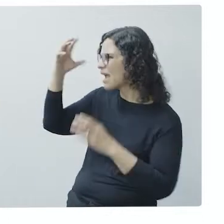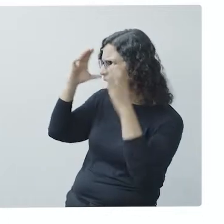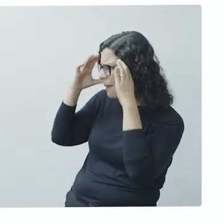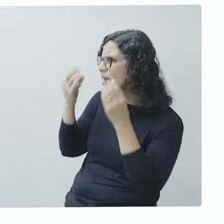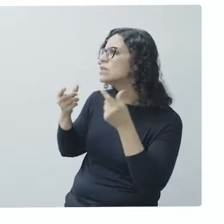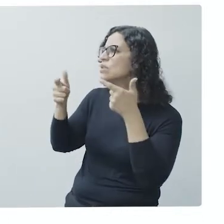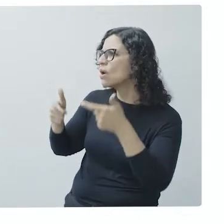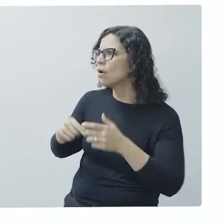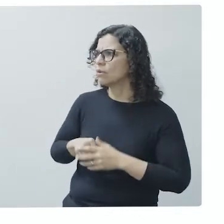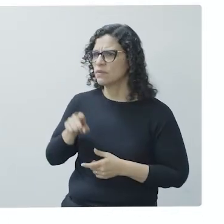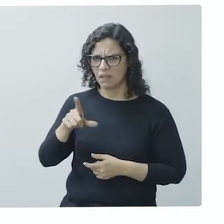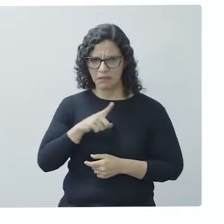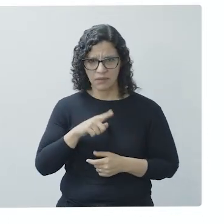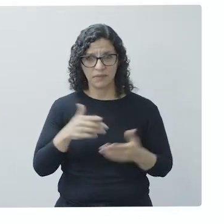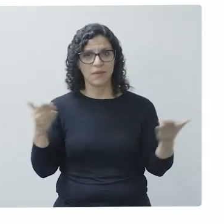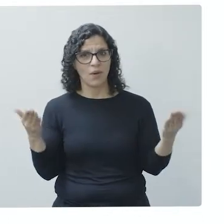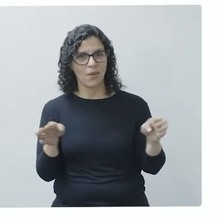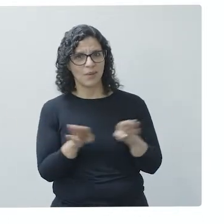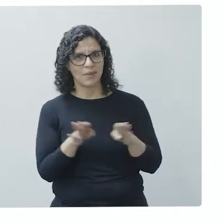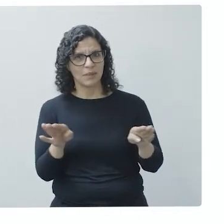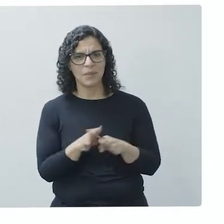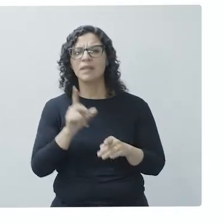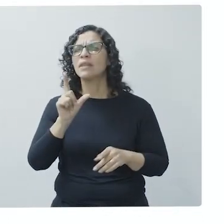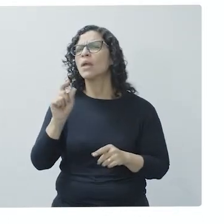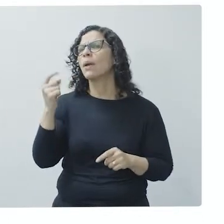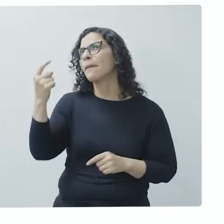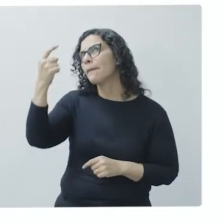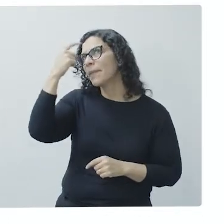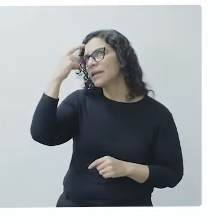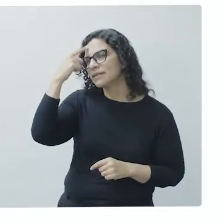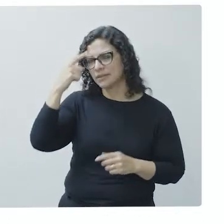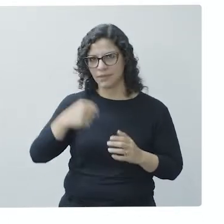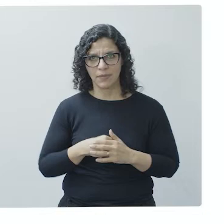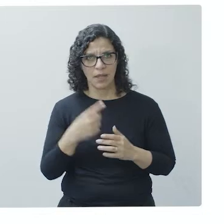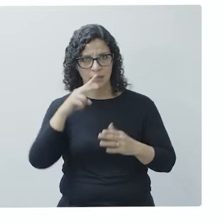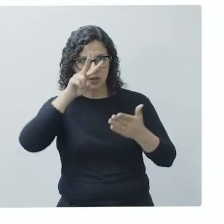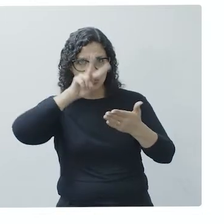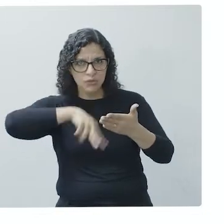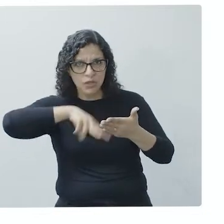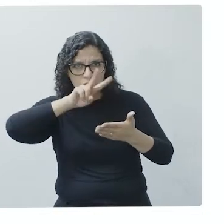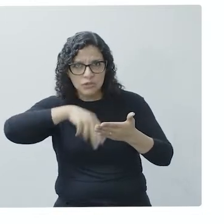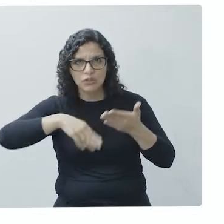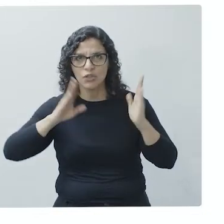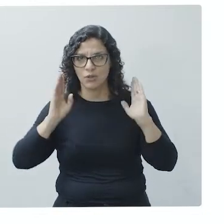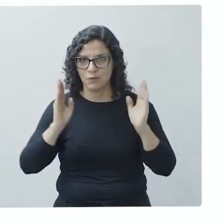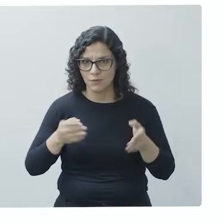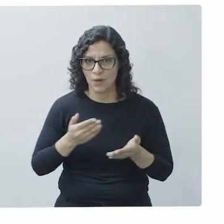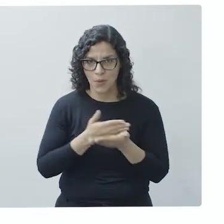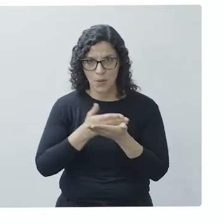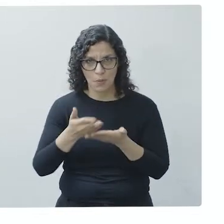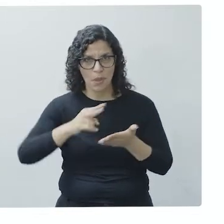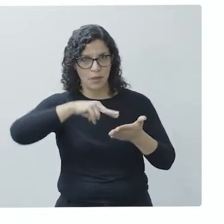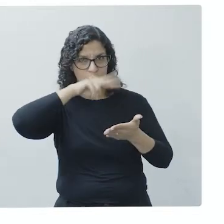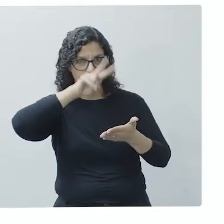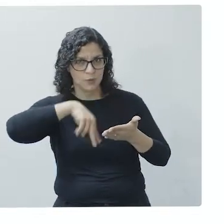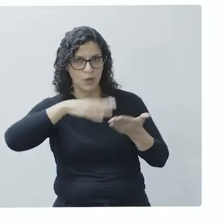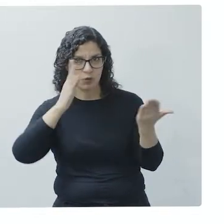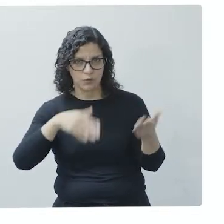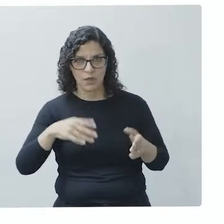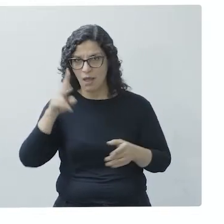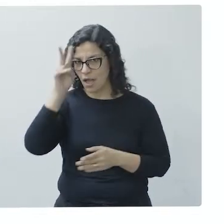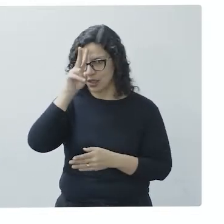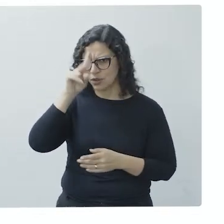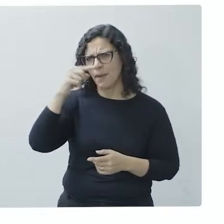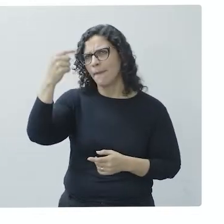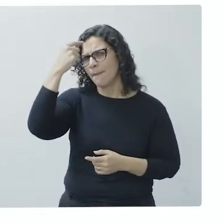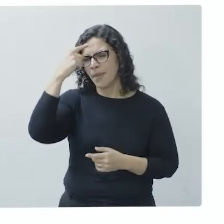senhora?" Agora a gente vai pensar. Já lemos o início, já lemos ali o início do conto, e agora a